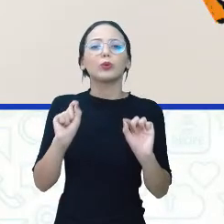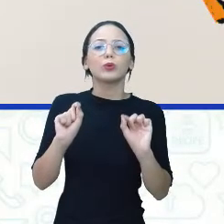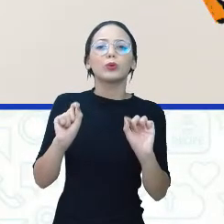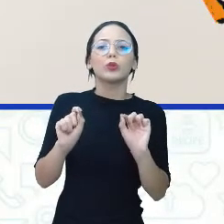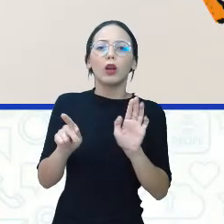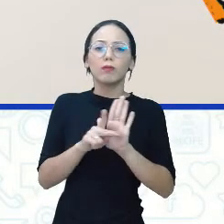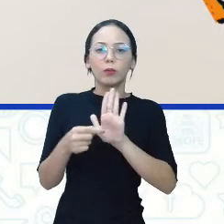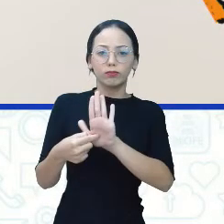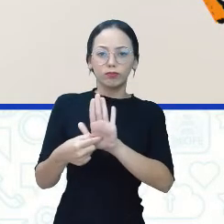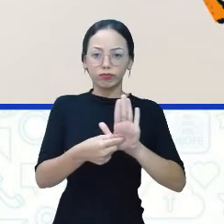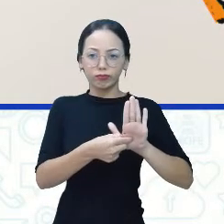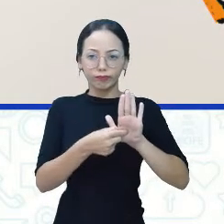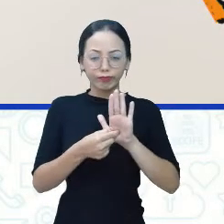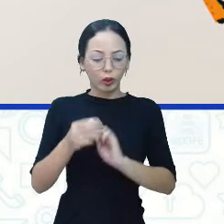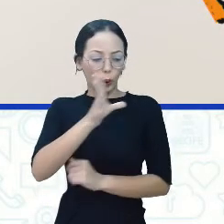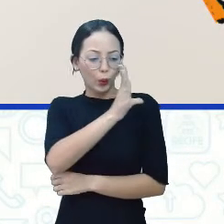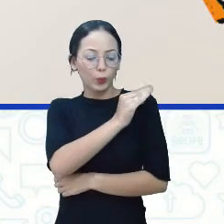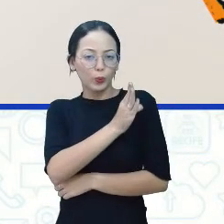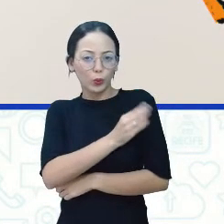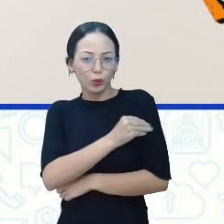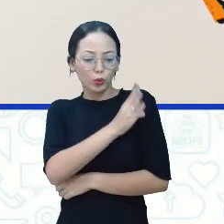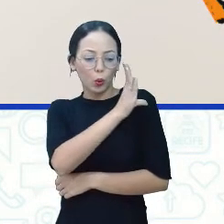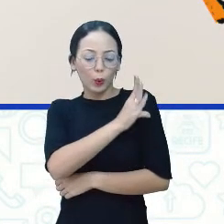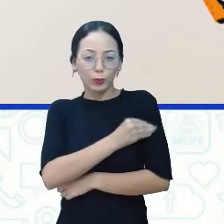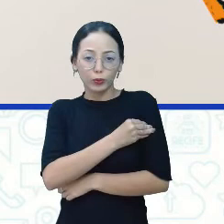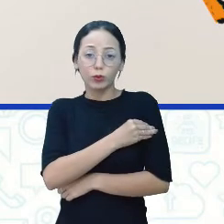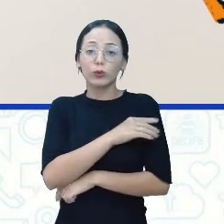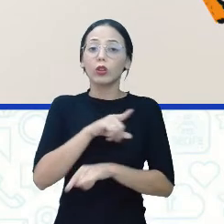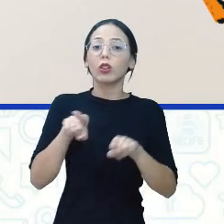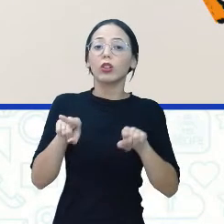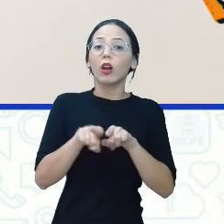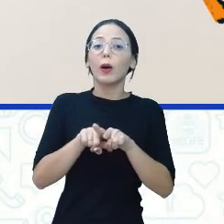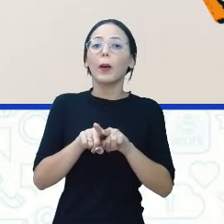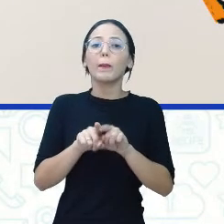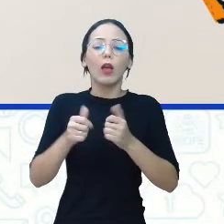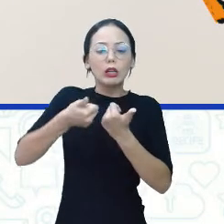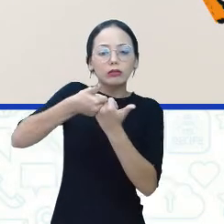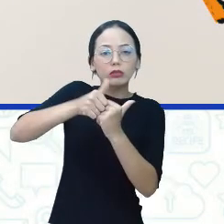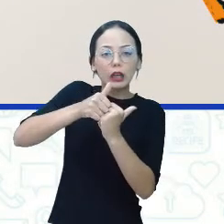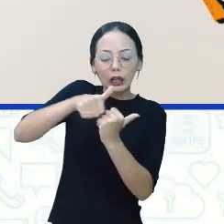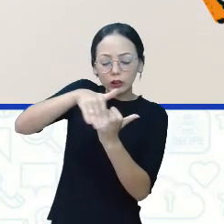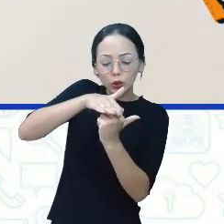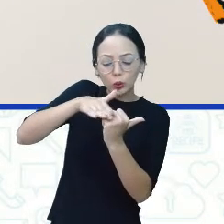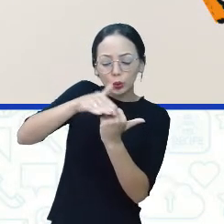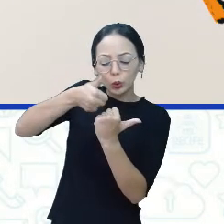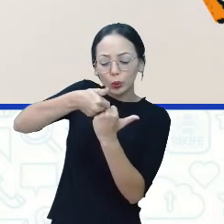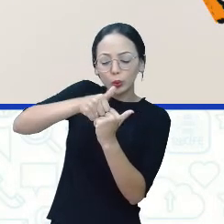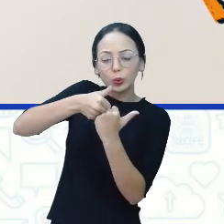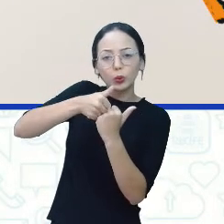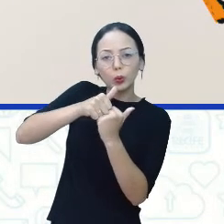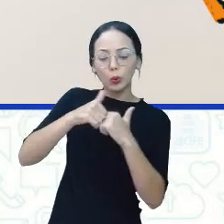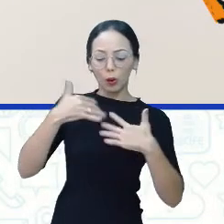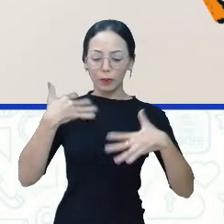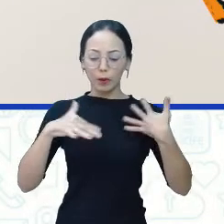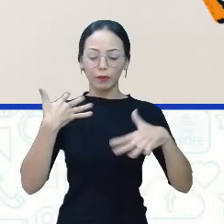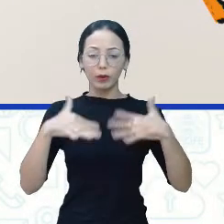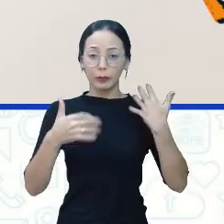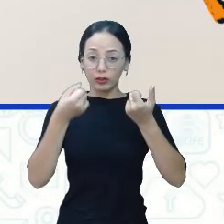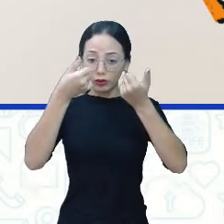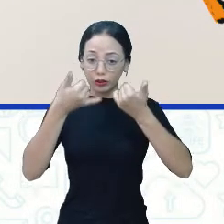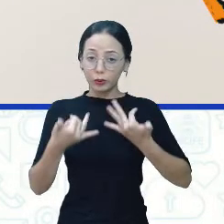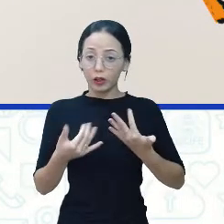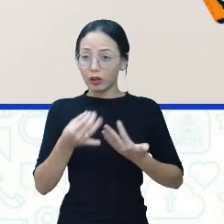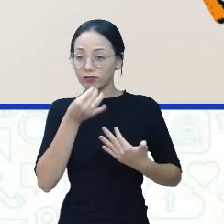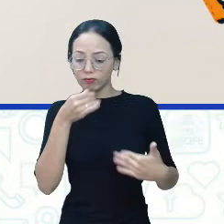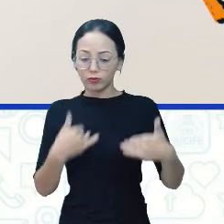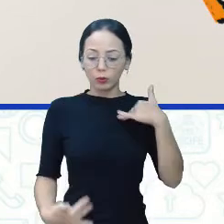a demonstração aí de músculos e a questão também de cartilagem em relação ao movimento. E diz assim,